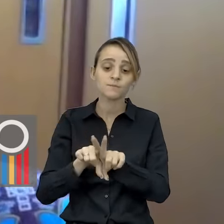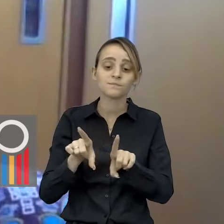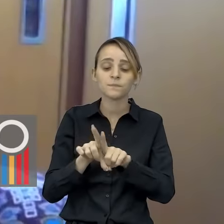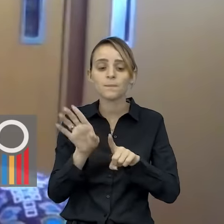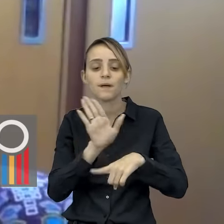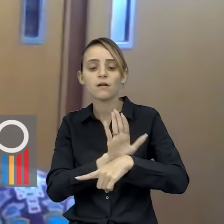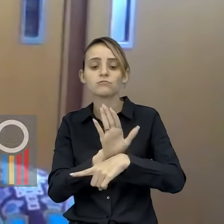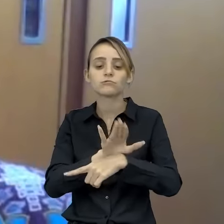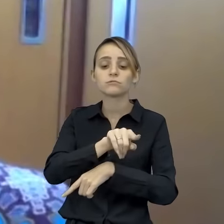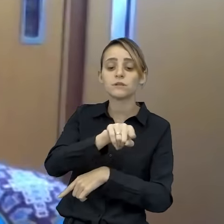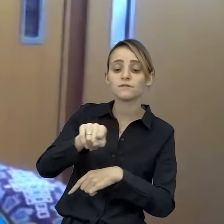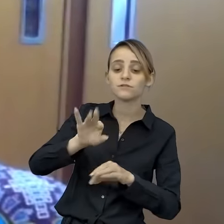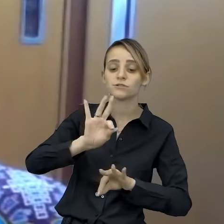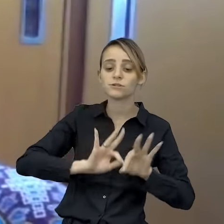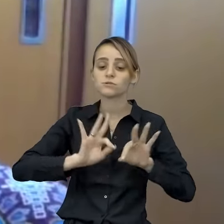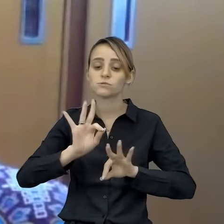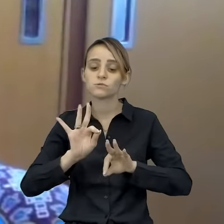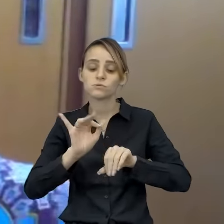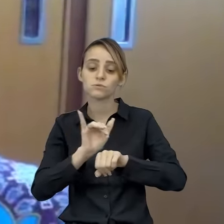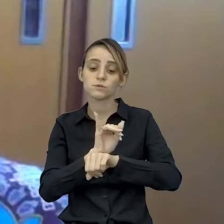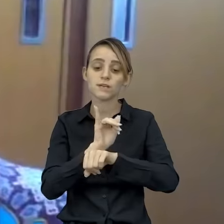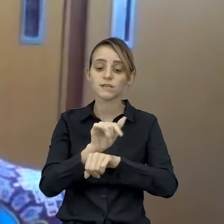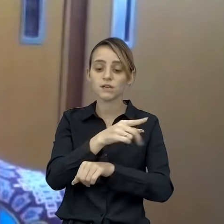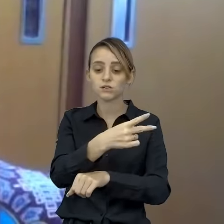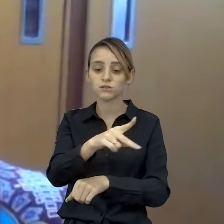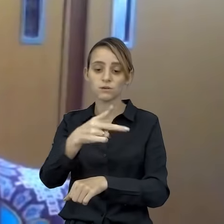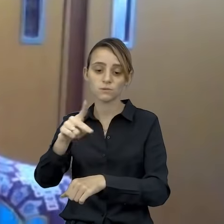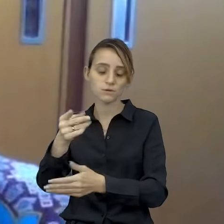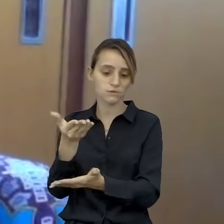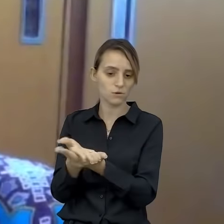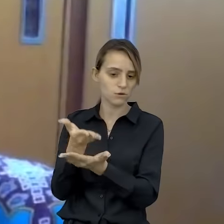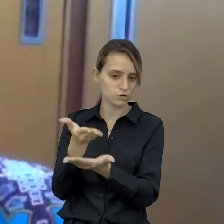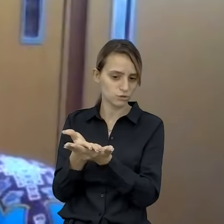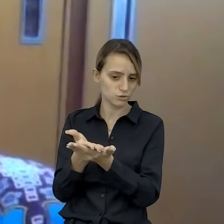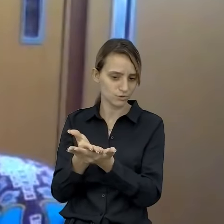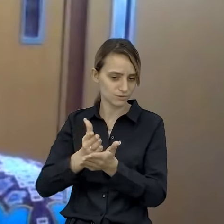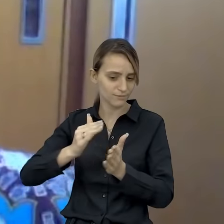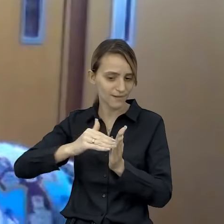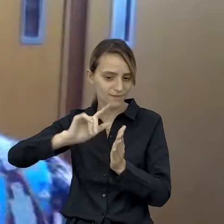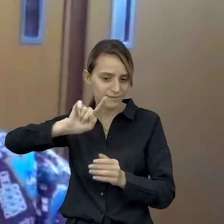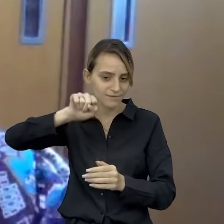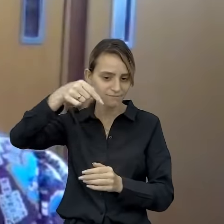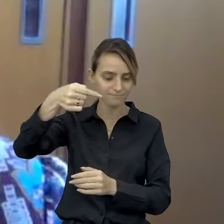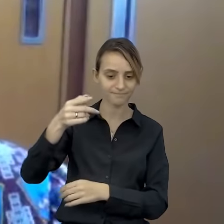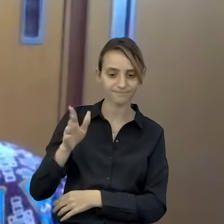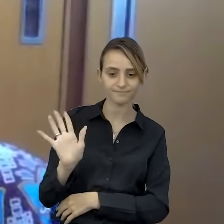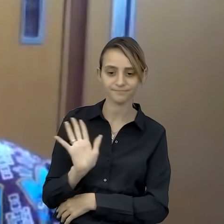planejamento, aí nos estudos de vocês logo mais. E até breve.